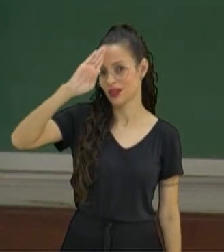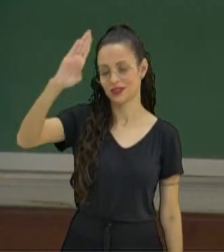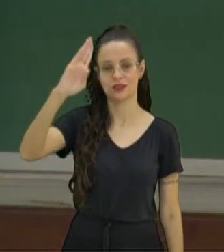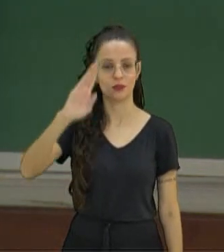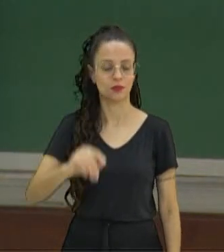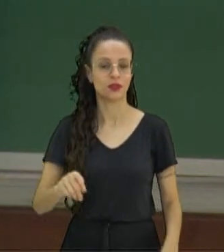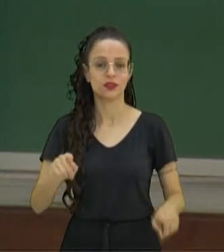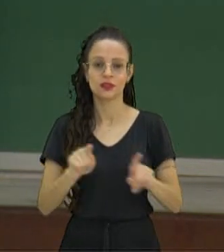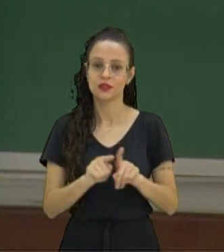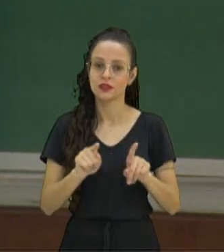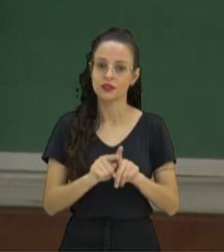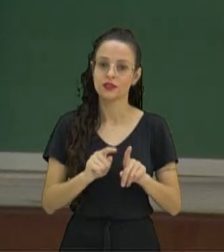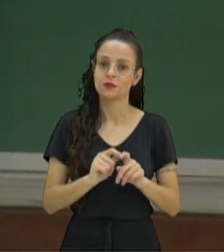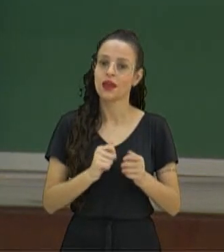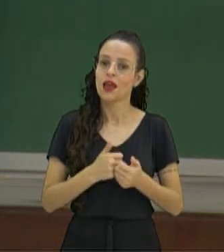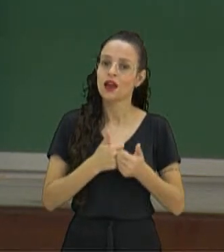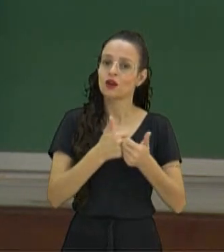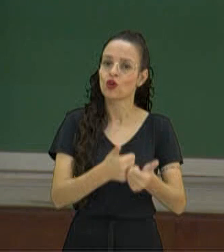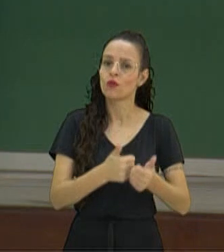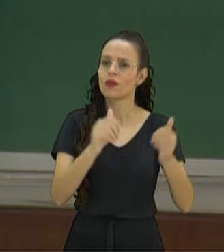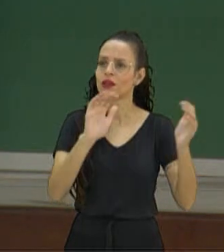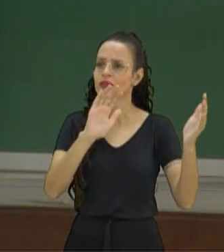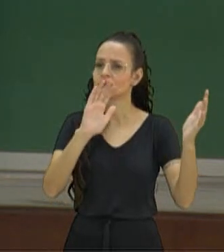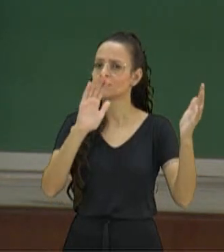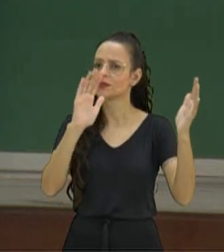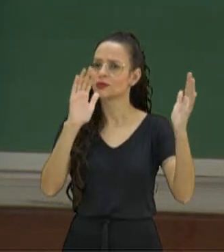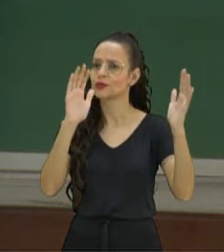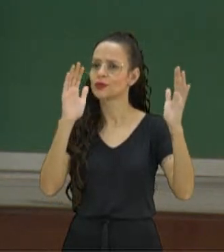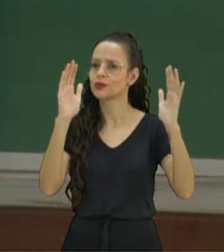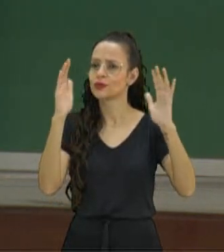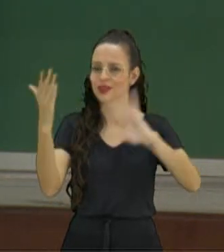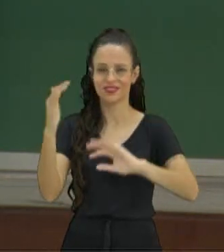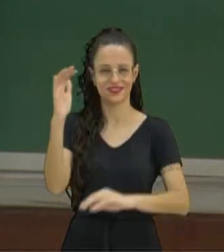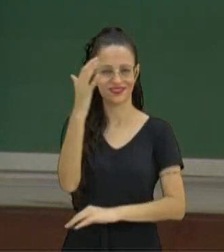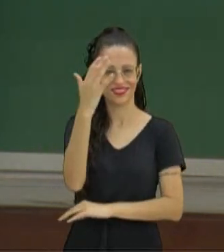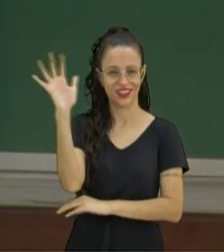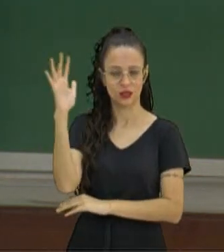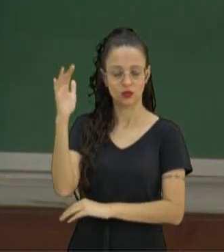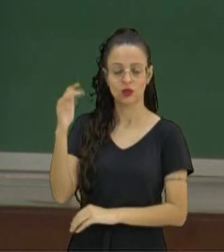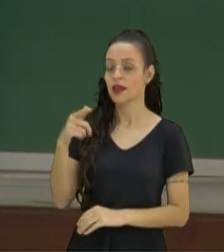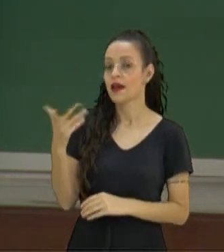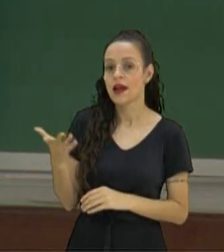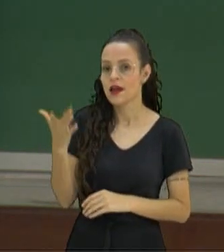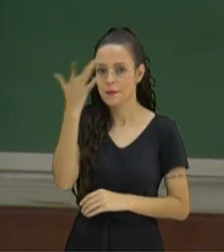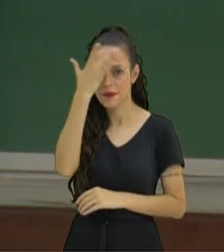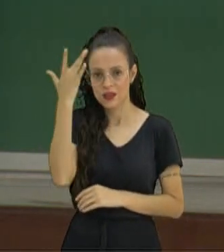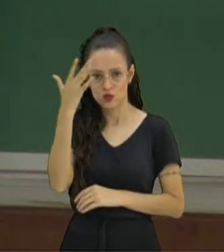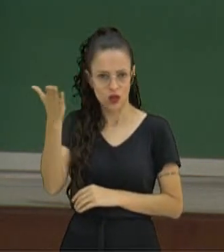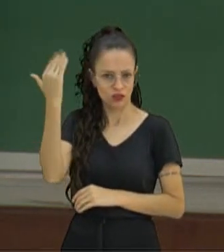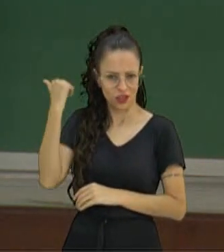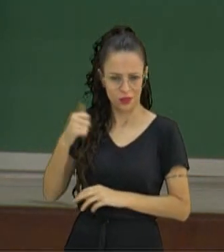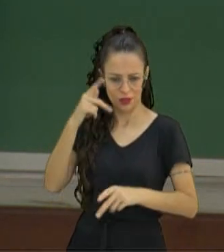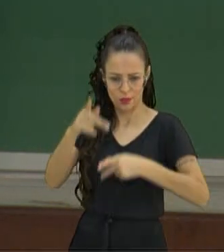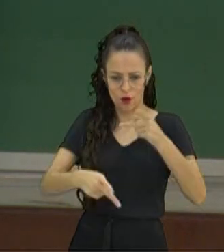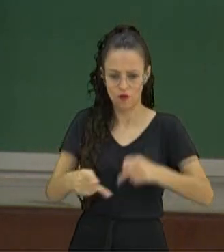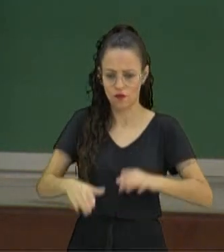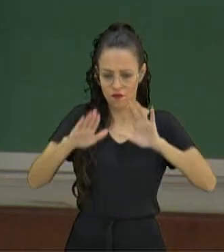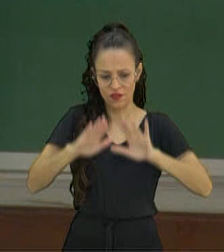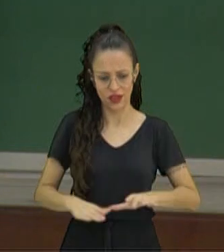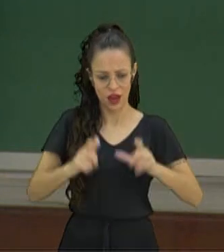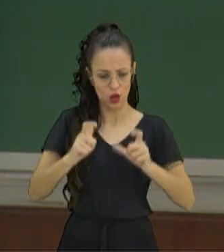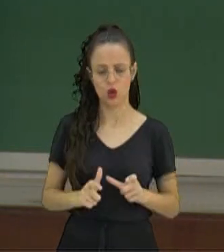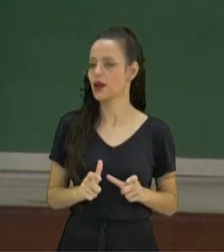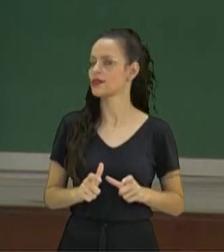principalmente acompanhando os ciclos da própria natureza. Então, no início, os povos não ficavam em um único lugar, eles iam mudando